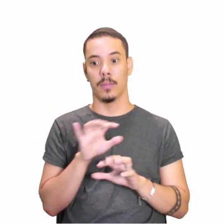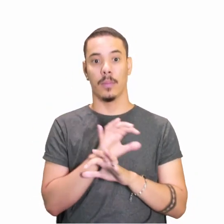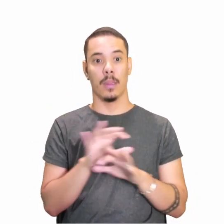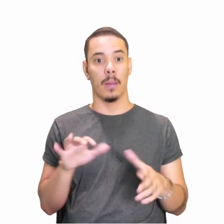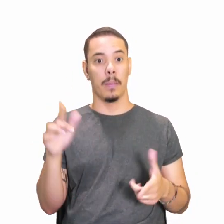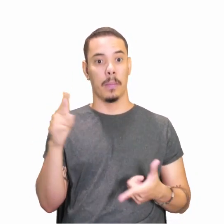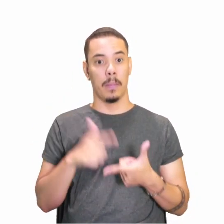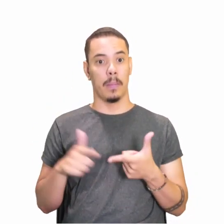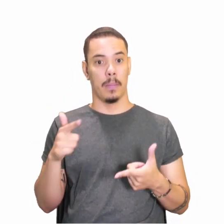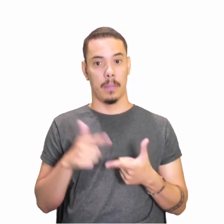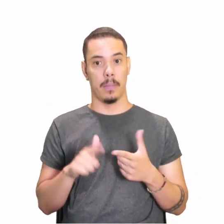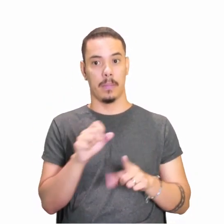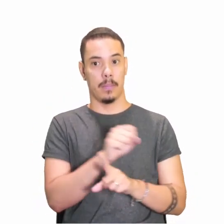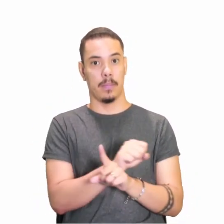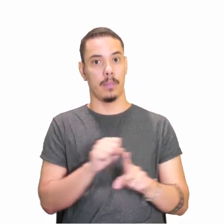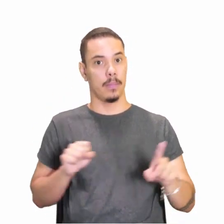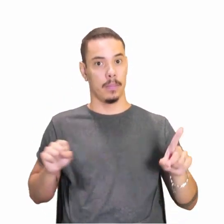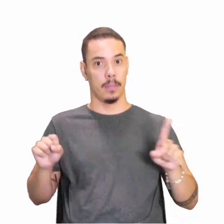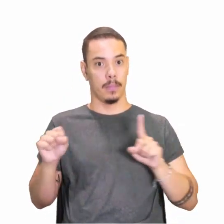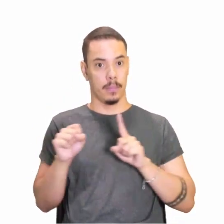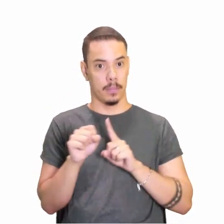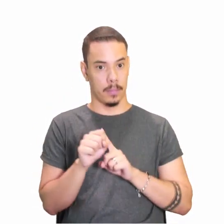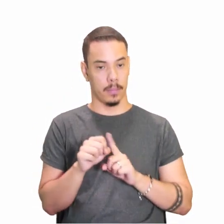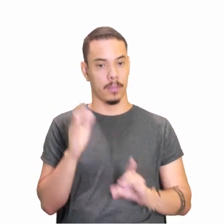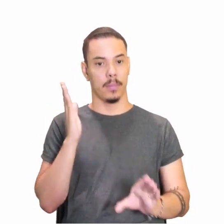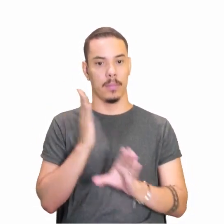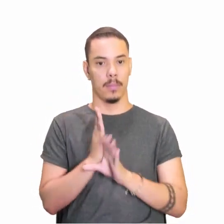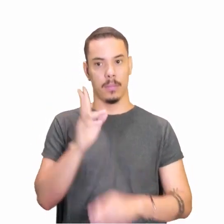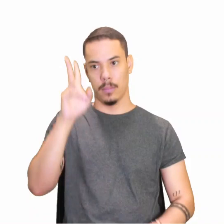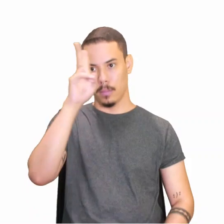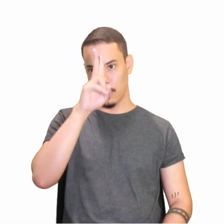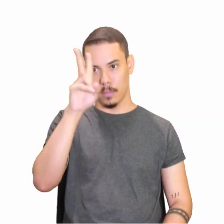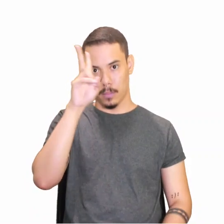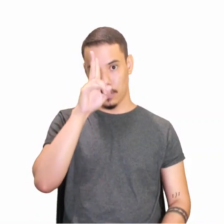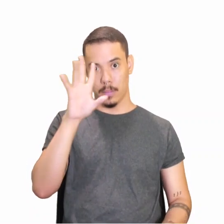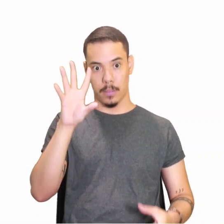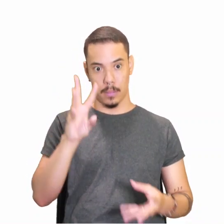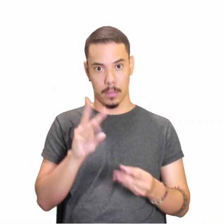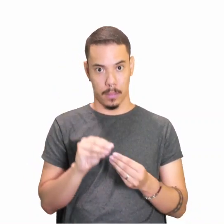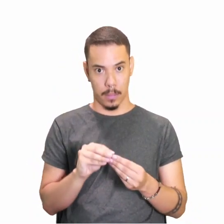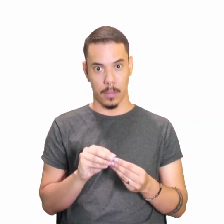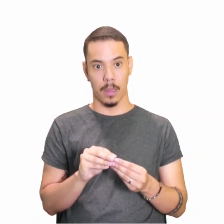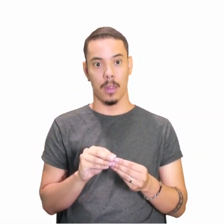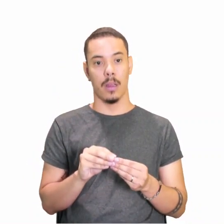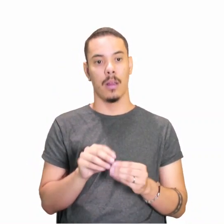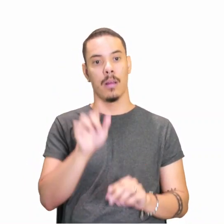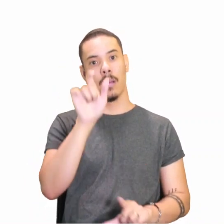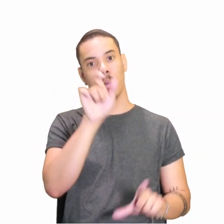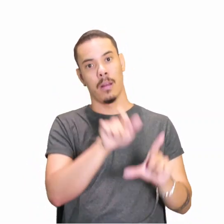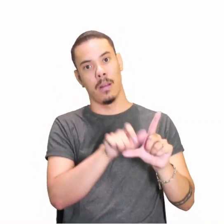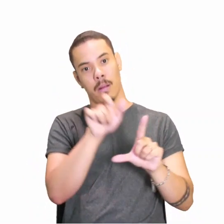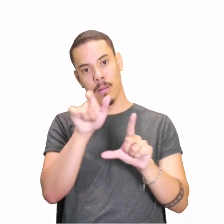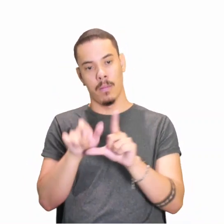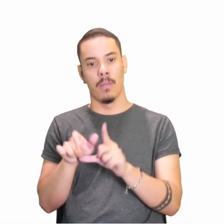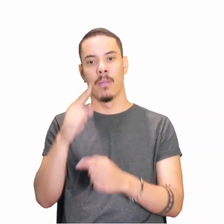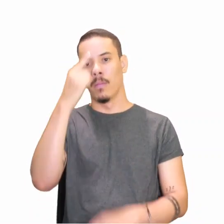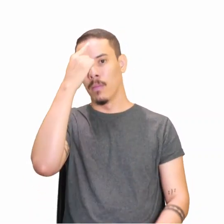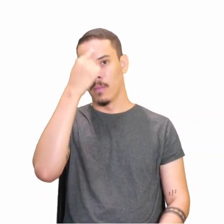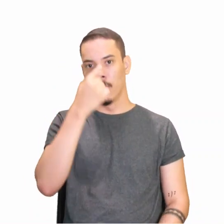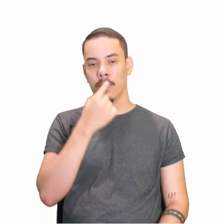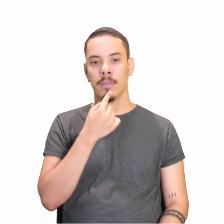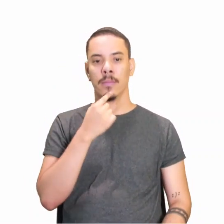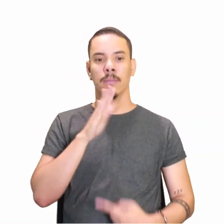problemas sociais através dessa narrativa curta, né, com personagem, sendo